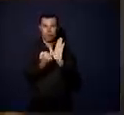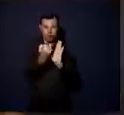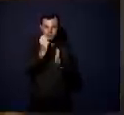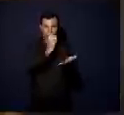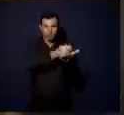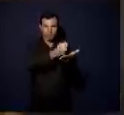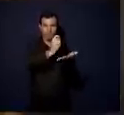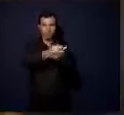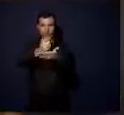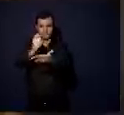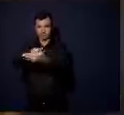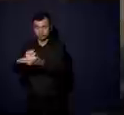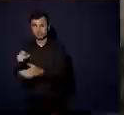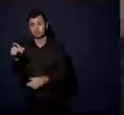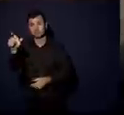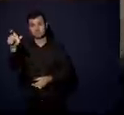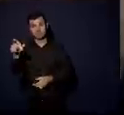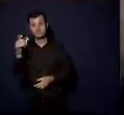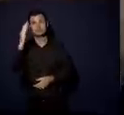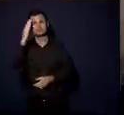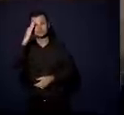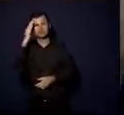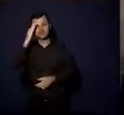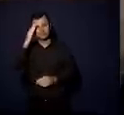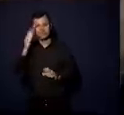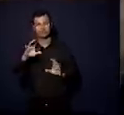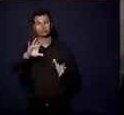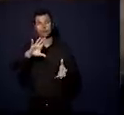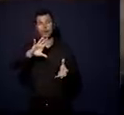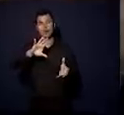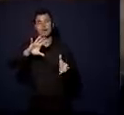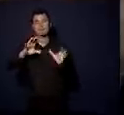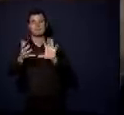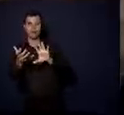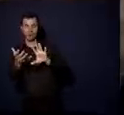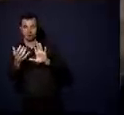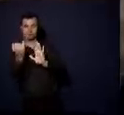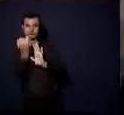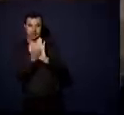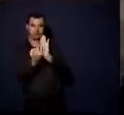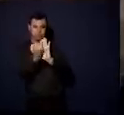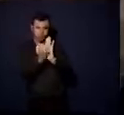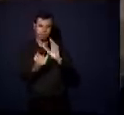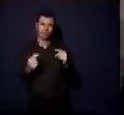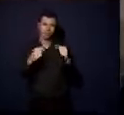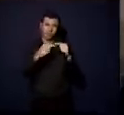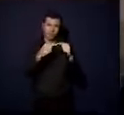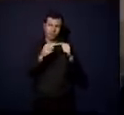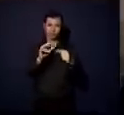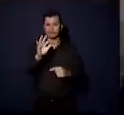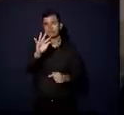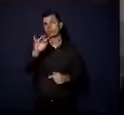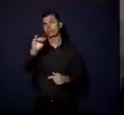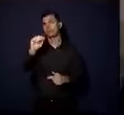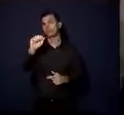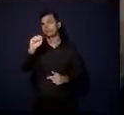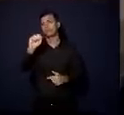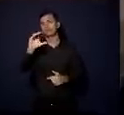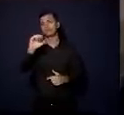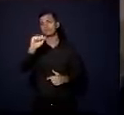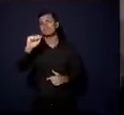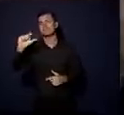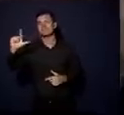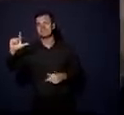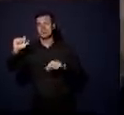gente entende que a reforma tributária ela é parte sim do fiscal né de um sistema fiscal a gente sabe que